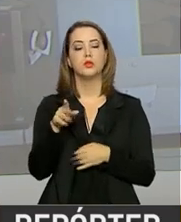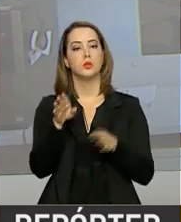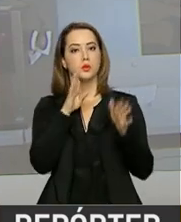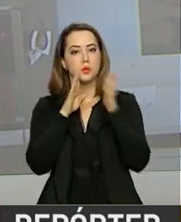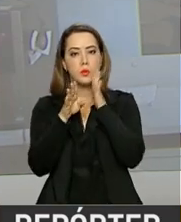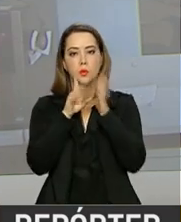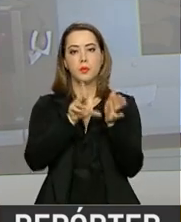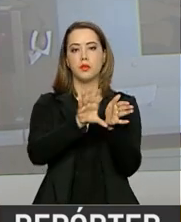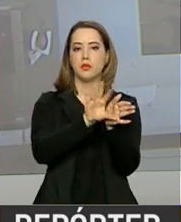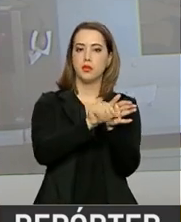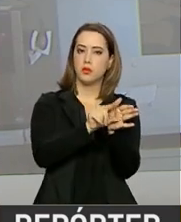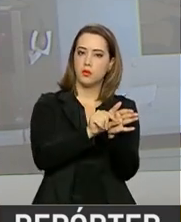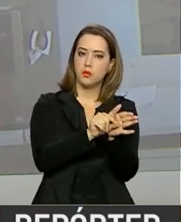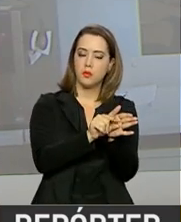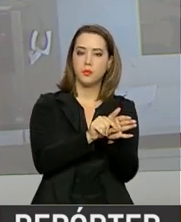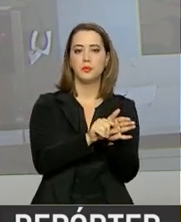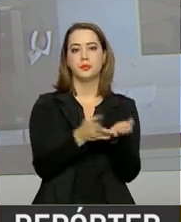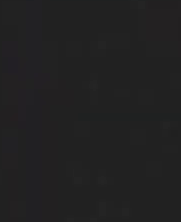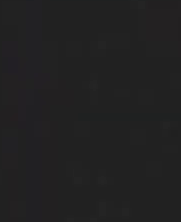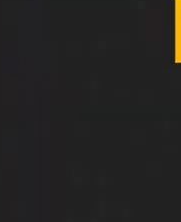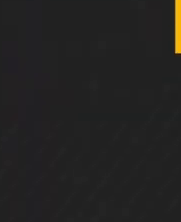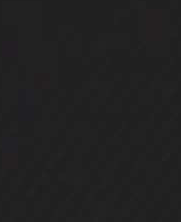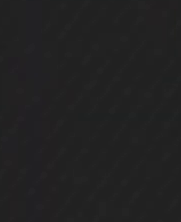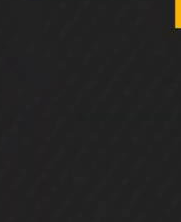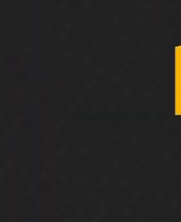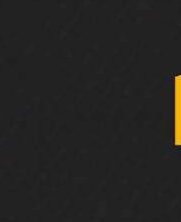novidades também nas nossas redes